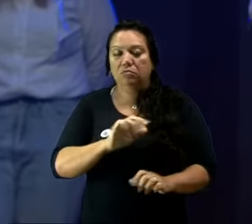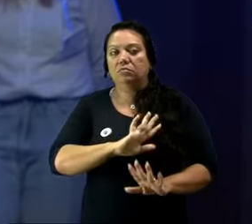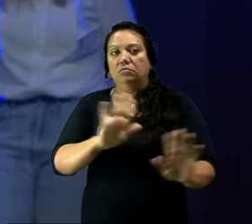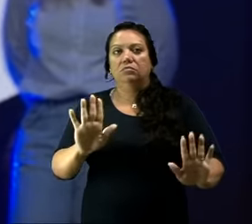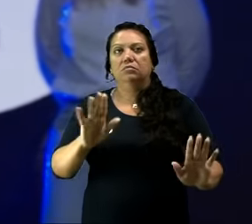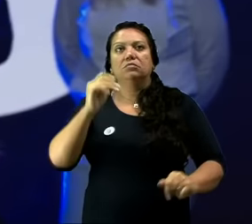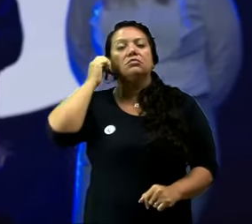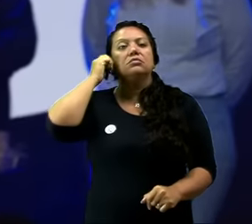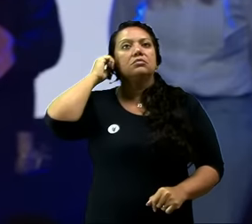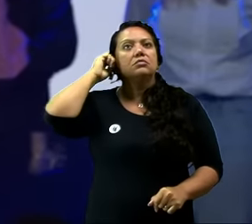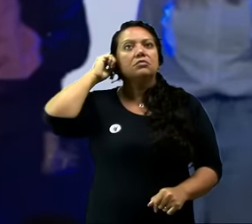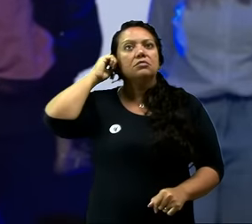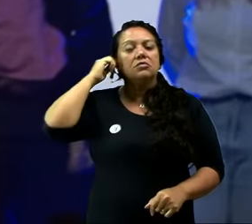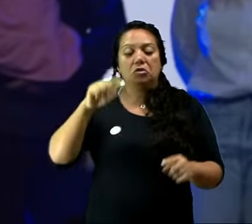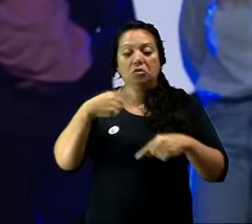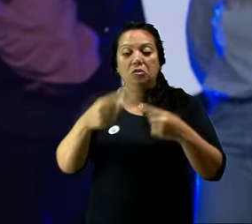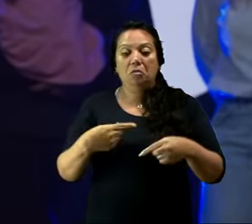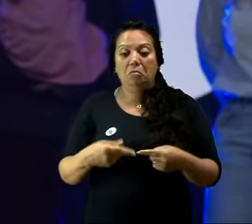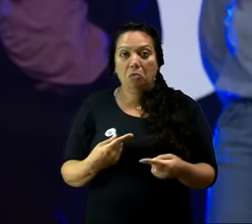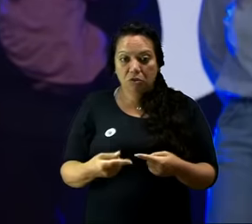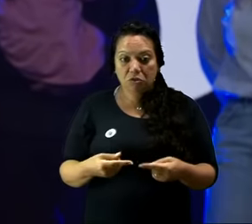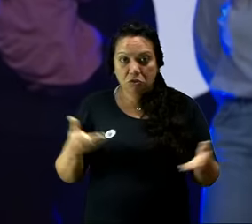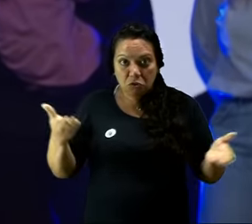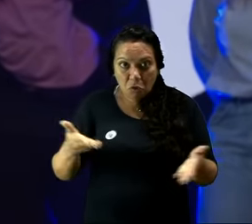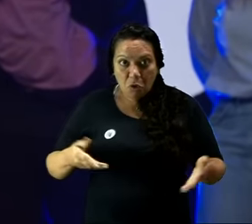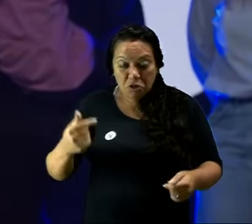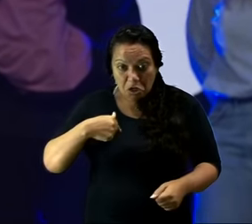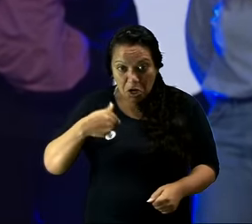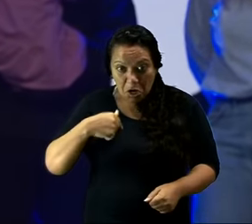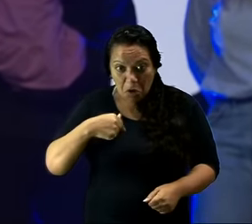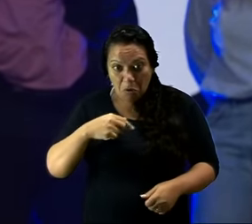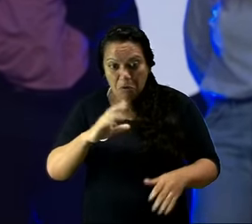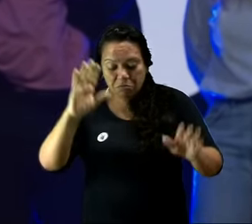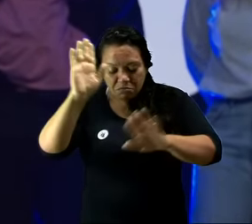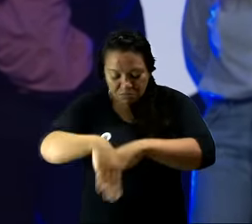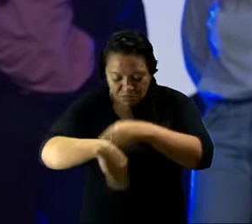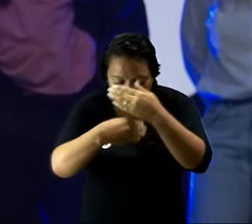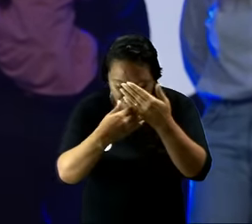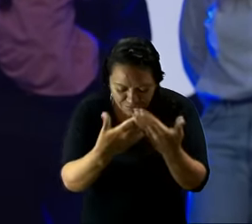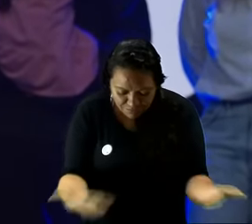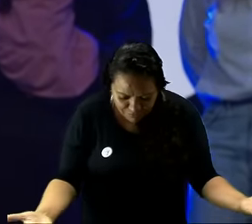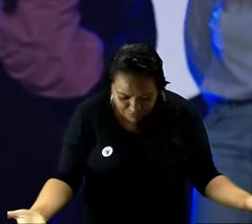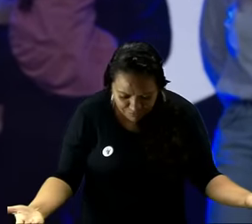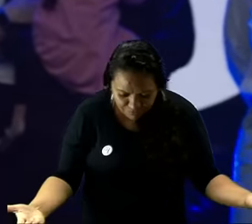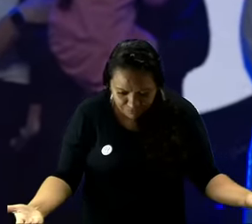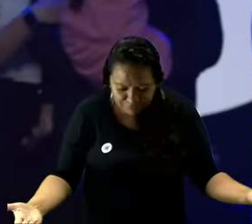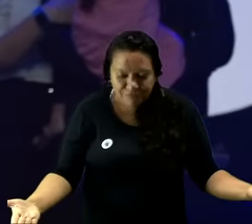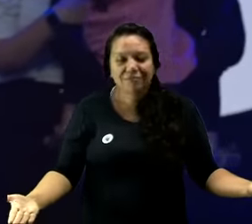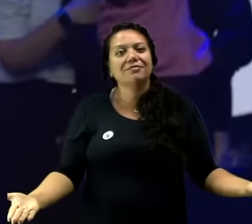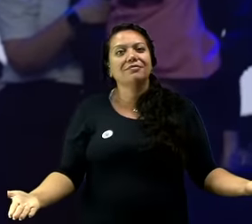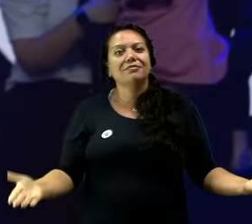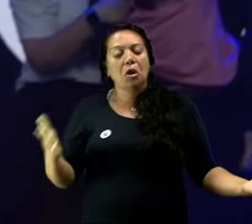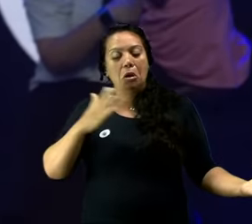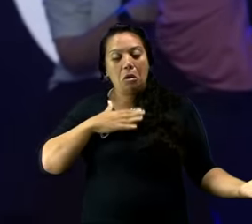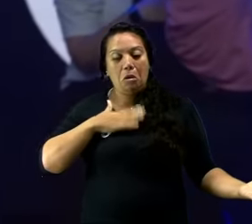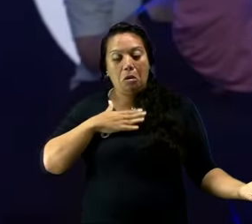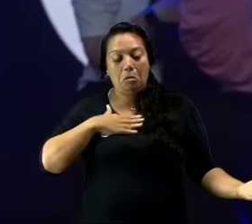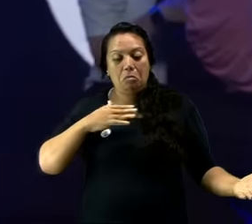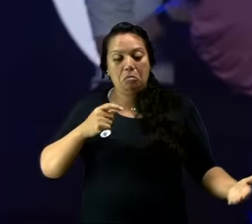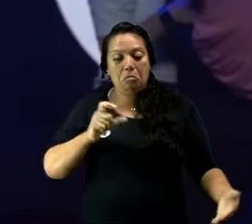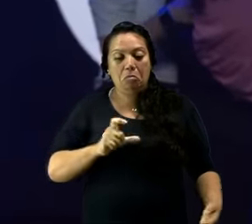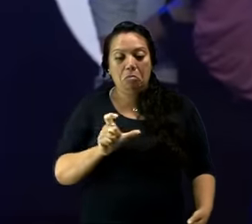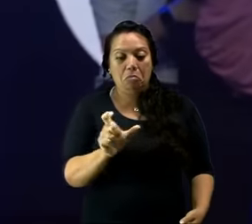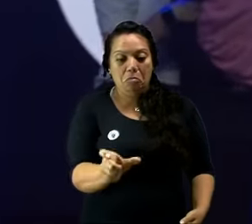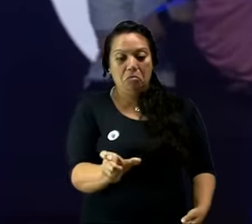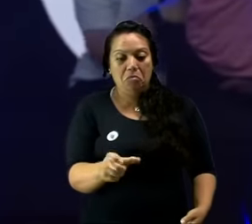Depois de hoje, eu mesmo me joguei no altar. Me deitei no altar, eu mesmo me deitei. Como é que você fez? Ah, pá, eu me